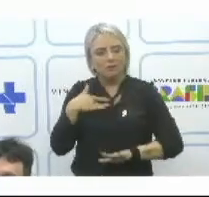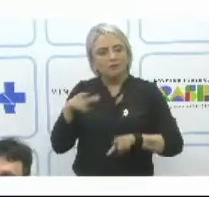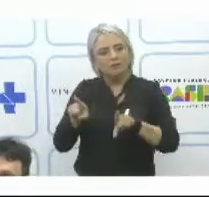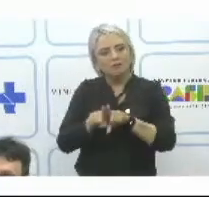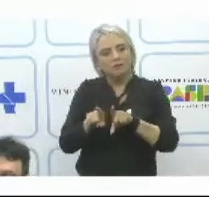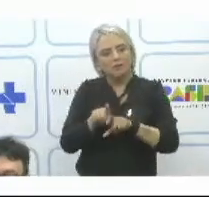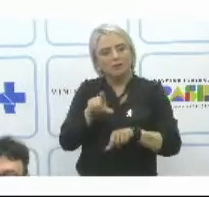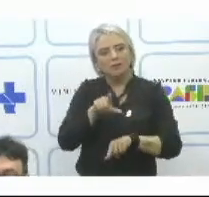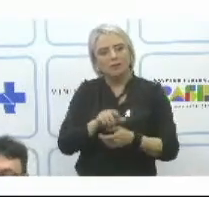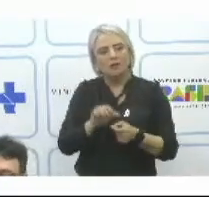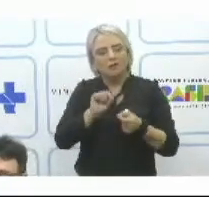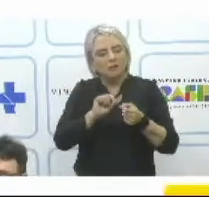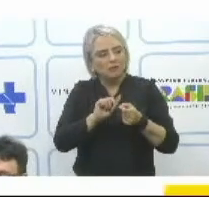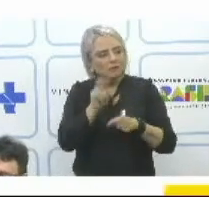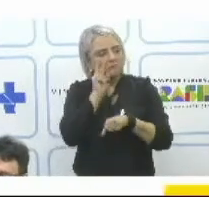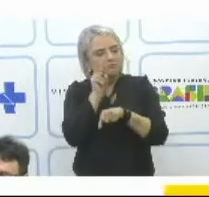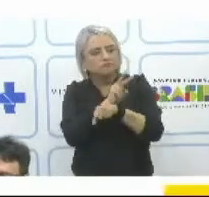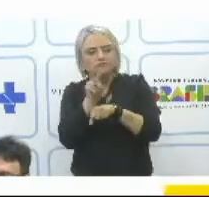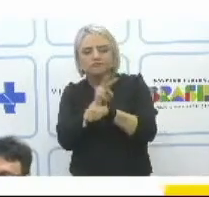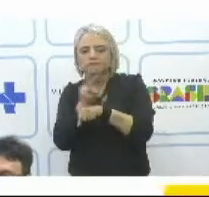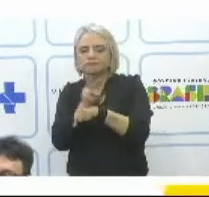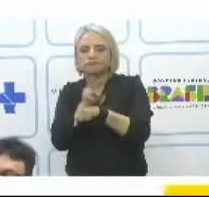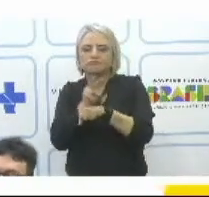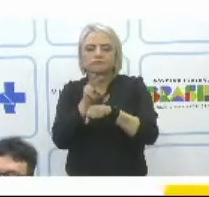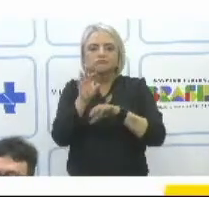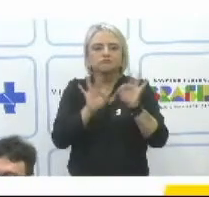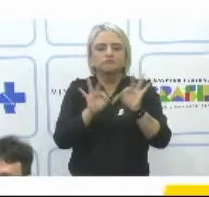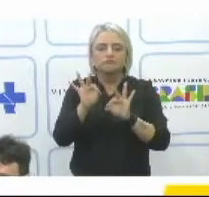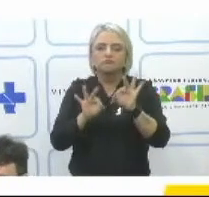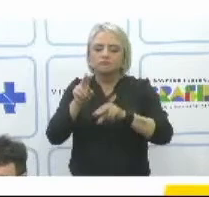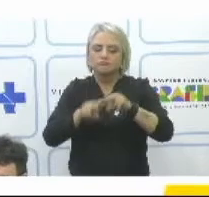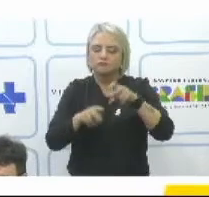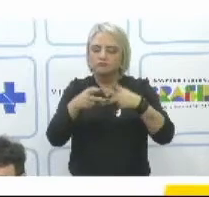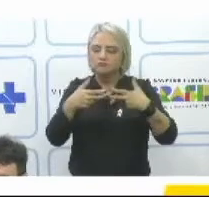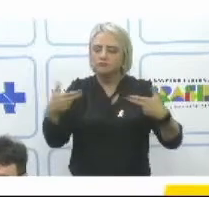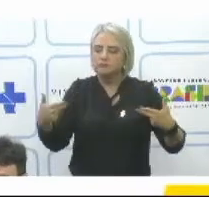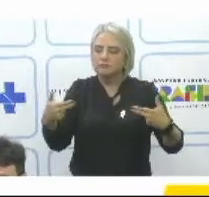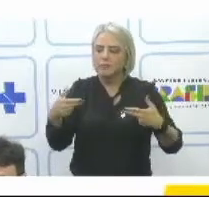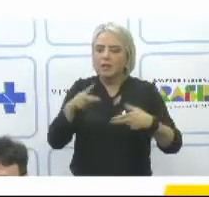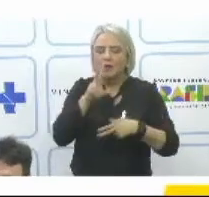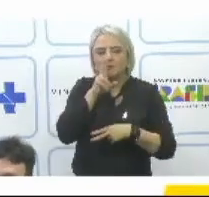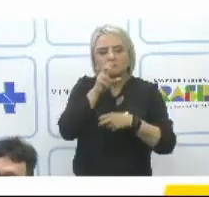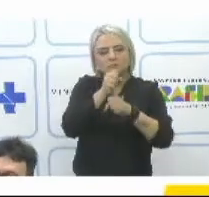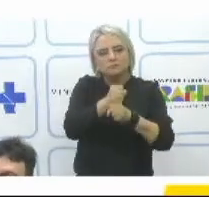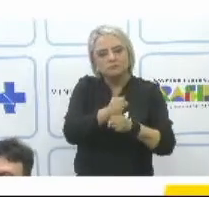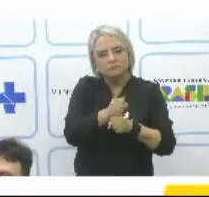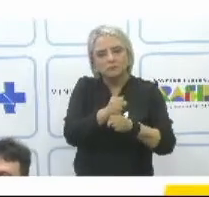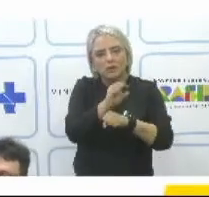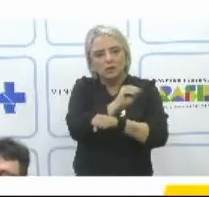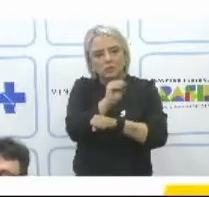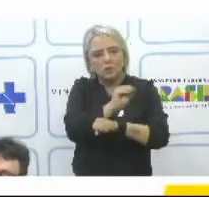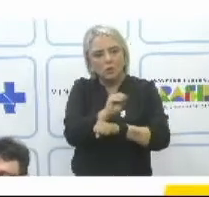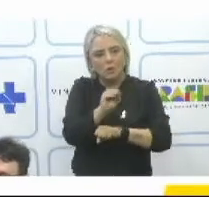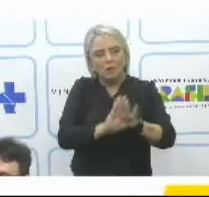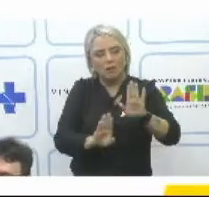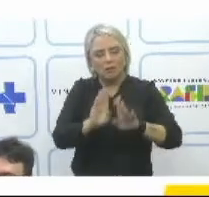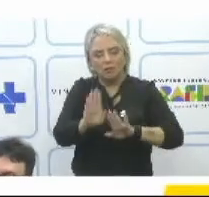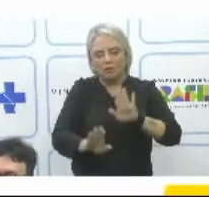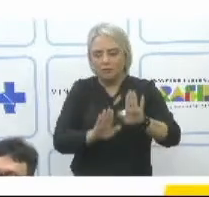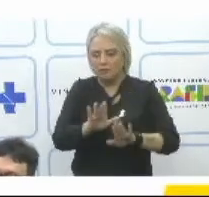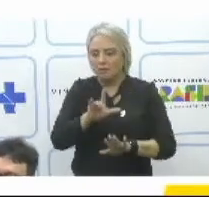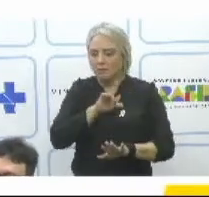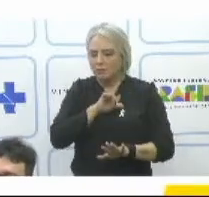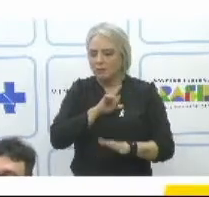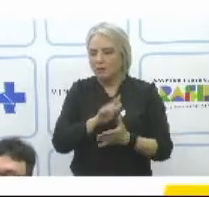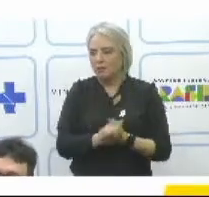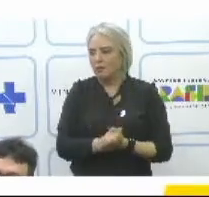tem, né, feito monitoramento e a elaboração de materiais, né, que fortaleçam esse cuidado. Né? Então, a gente